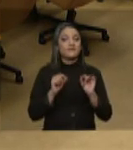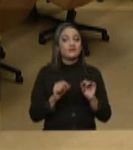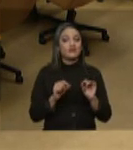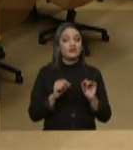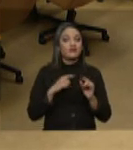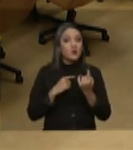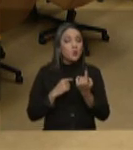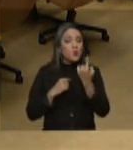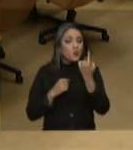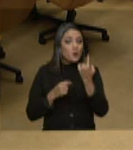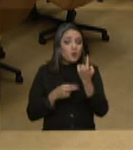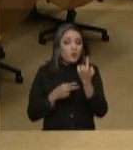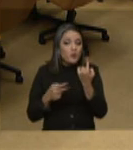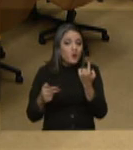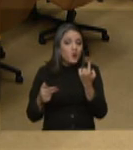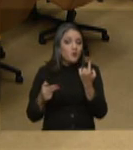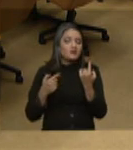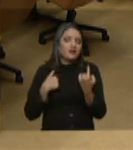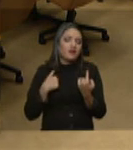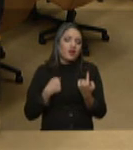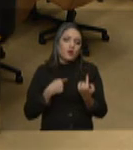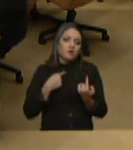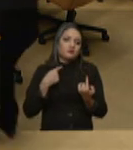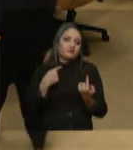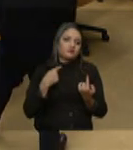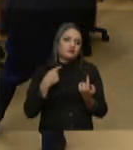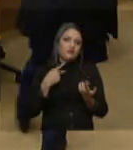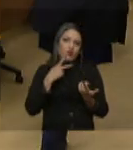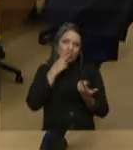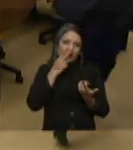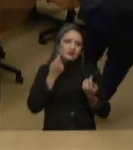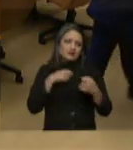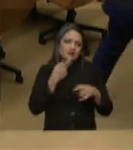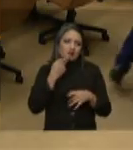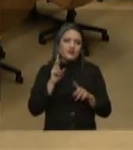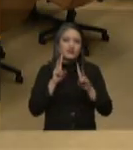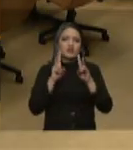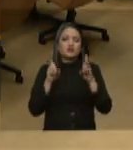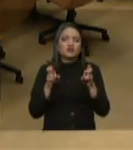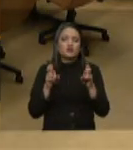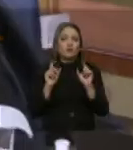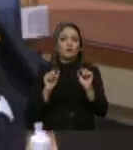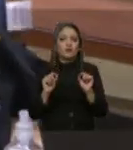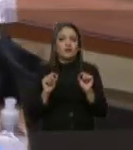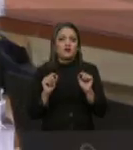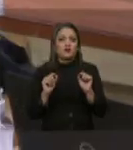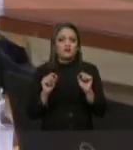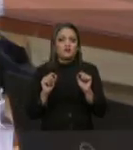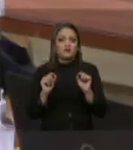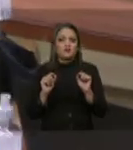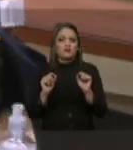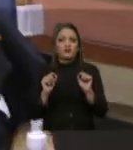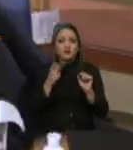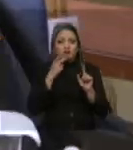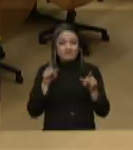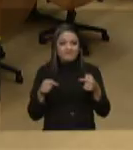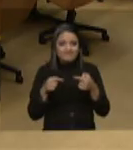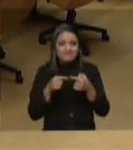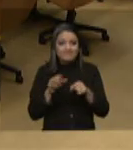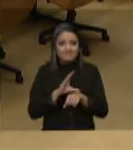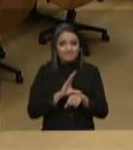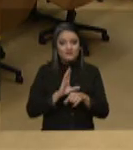ponto que eu imaginava que aqui deveria ser suscitado Quanto a essa expressa declaração de constitucionalidade